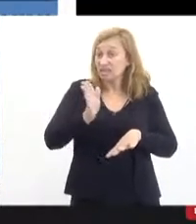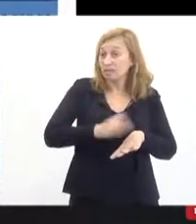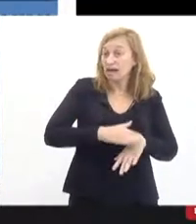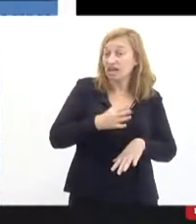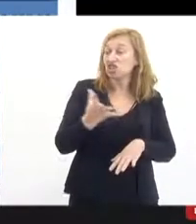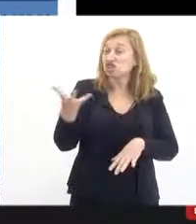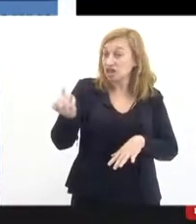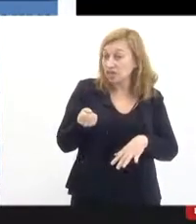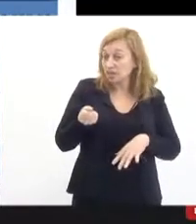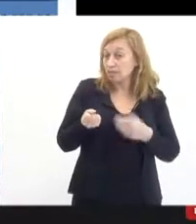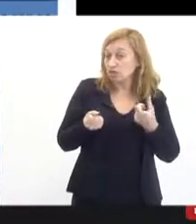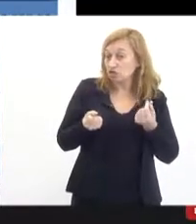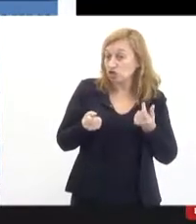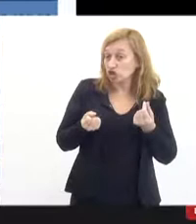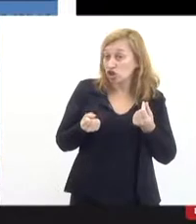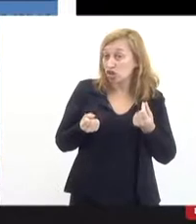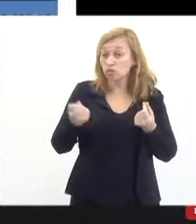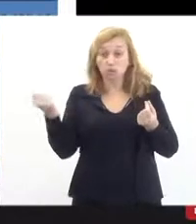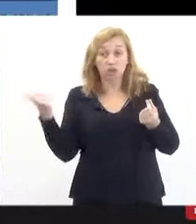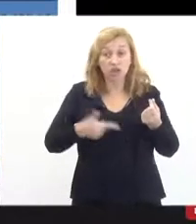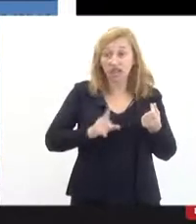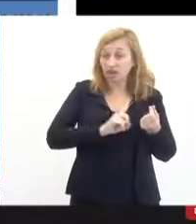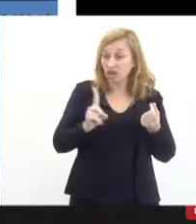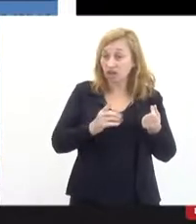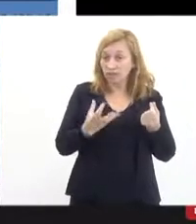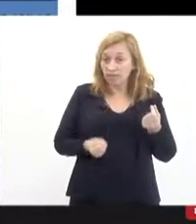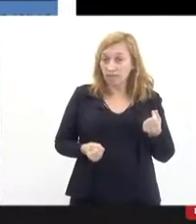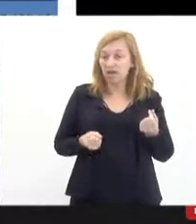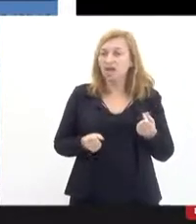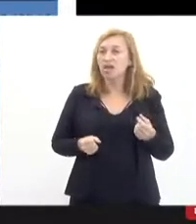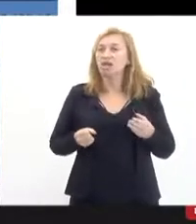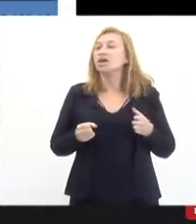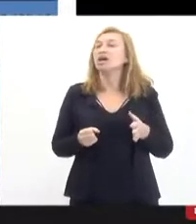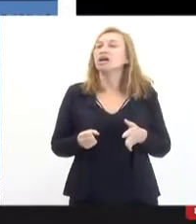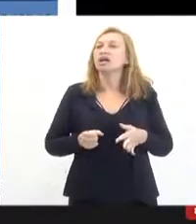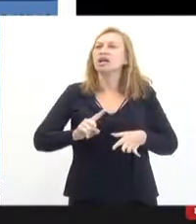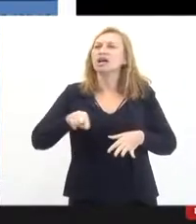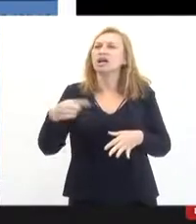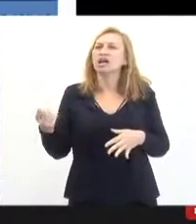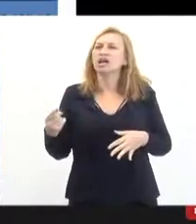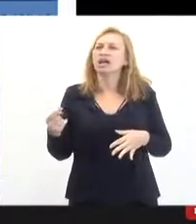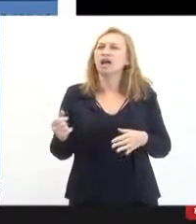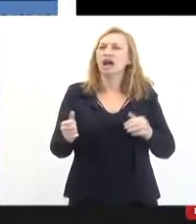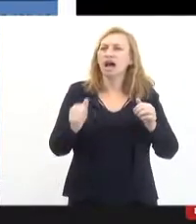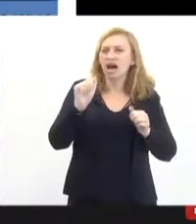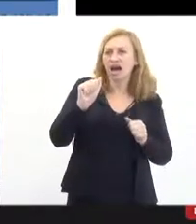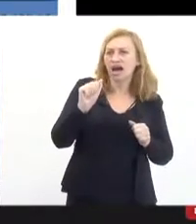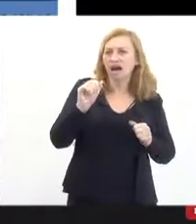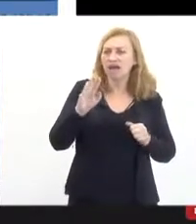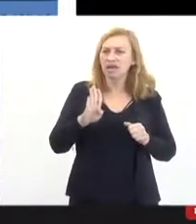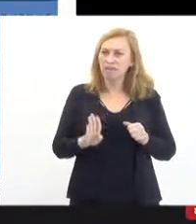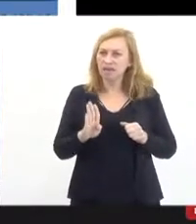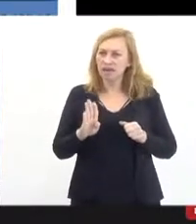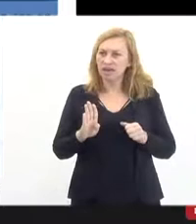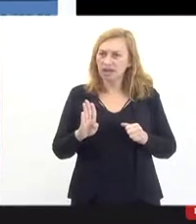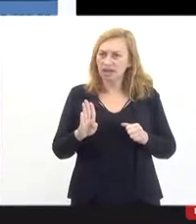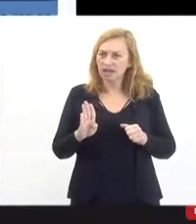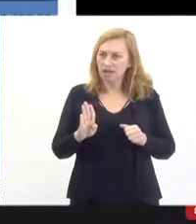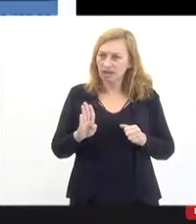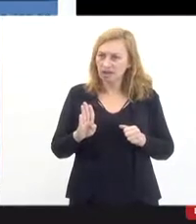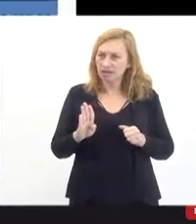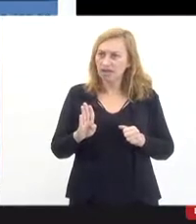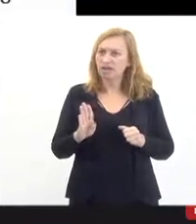não receber, né, e se encaixariam naquela faixa de rating de A e B estabelecido para a União.